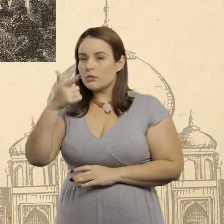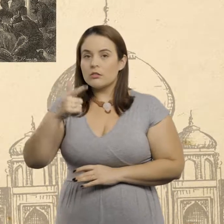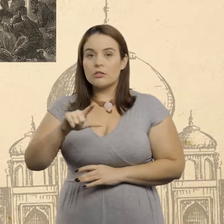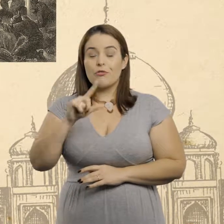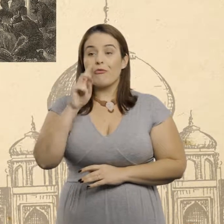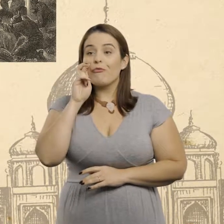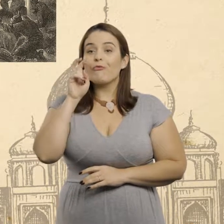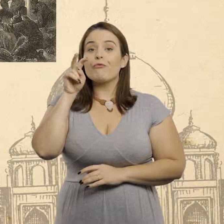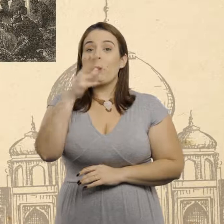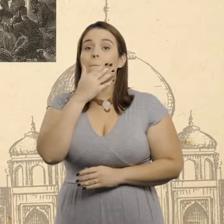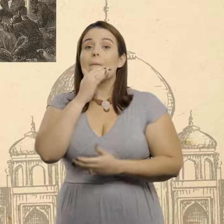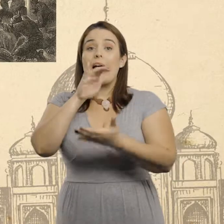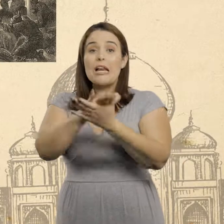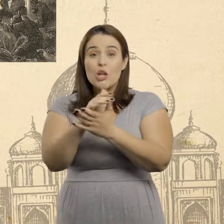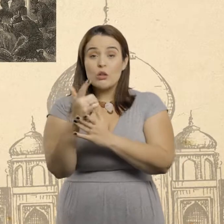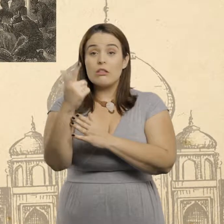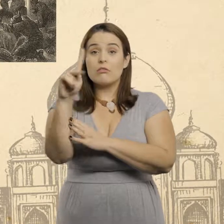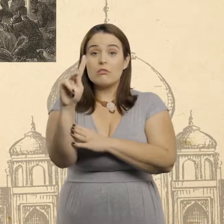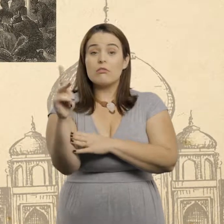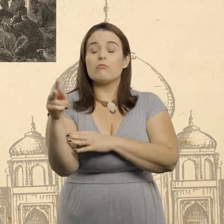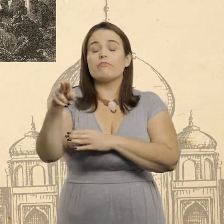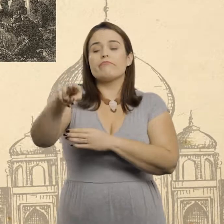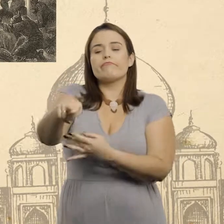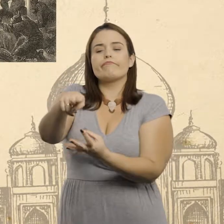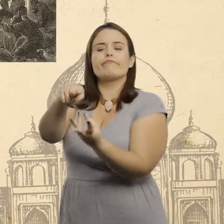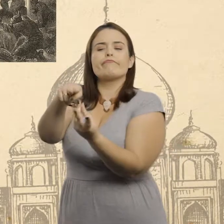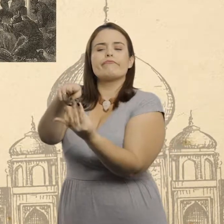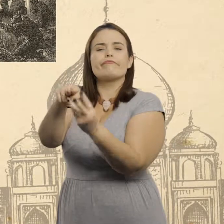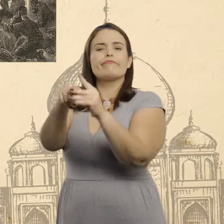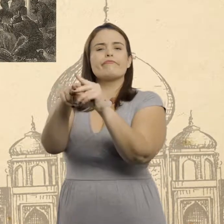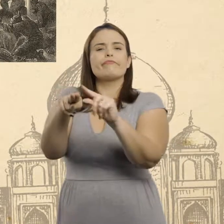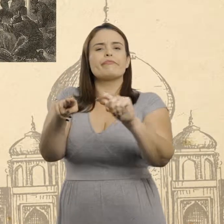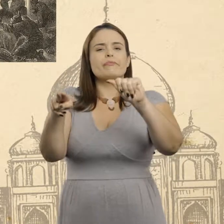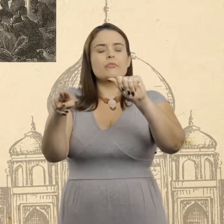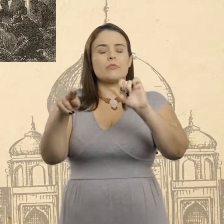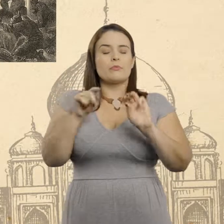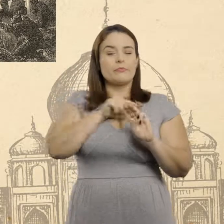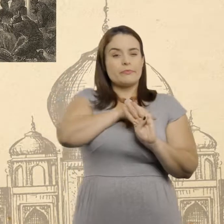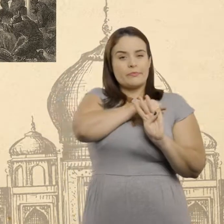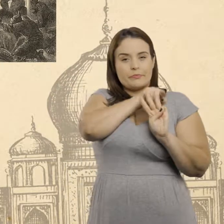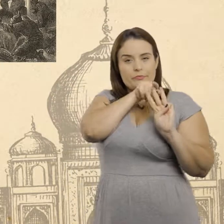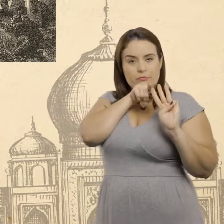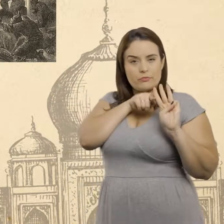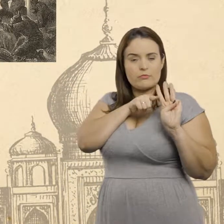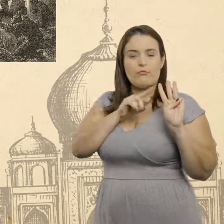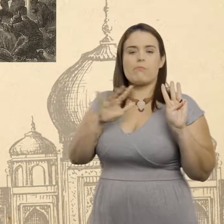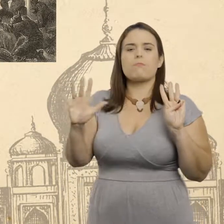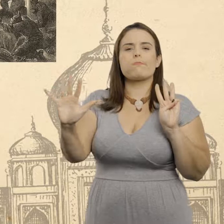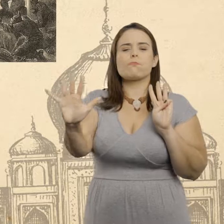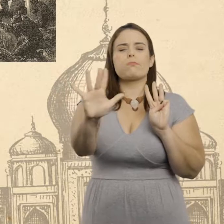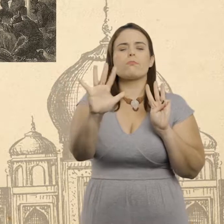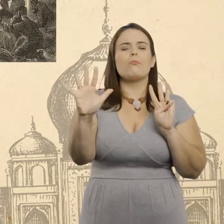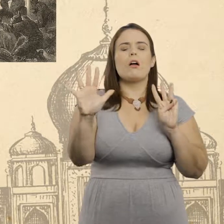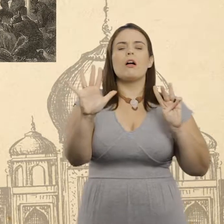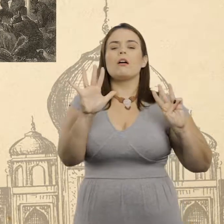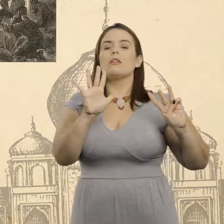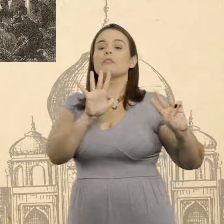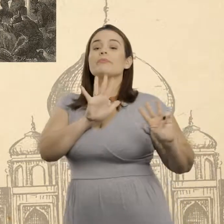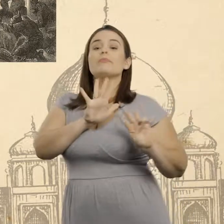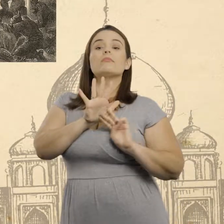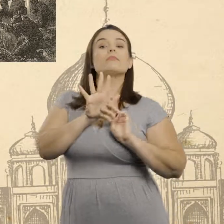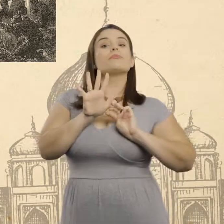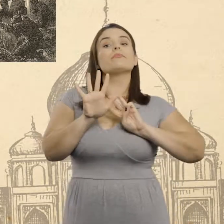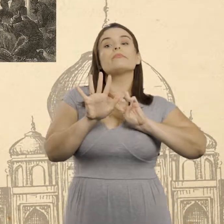local onde iriam cremar o corpo do marido dela. Phileas Fogg, Passepartout, o guia e Sir Francis